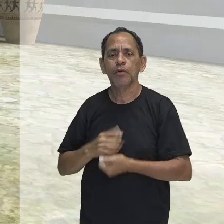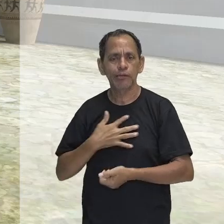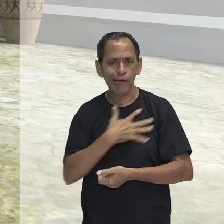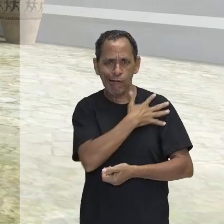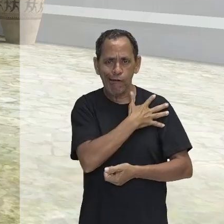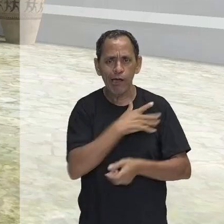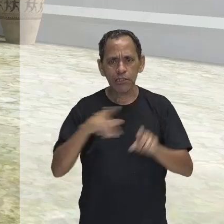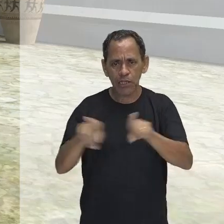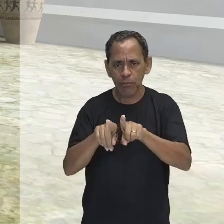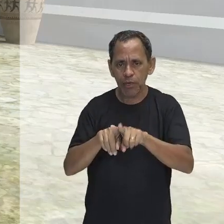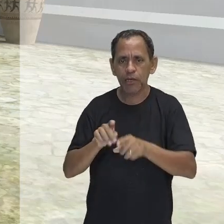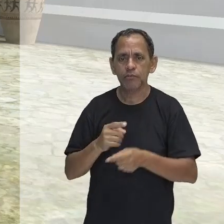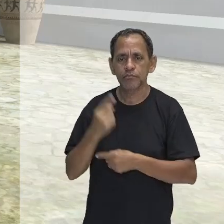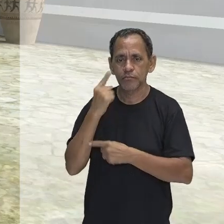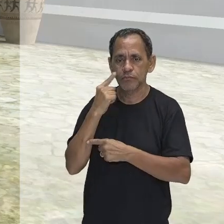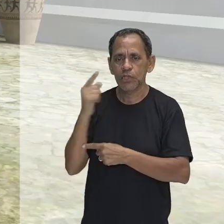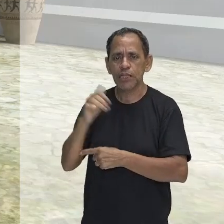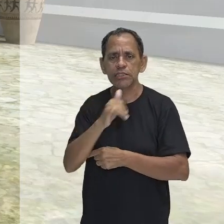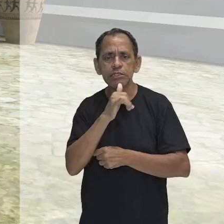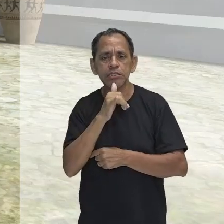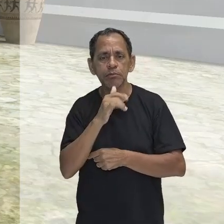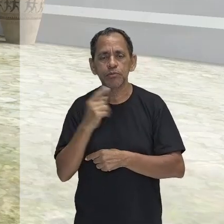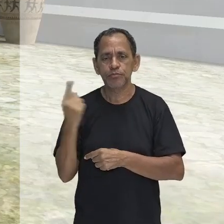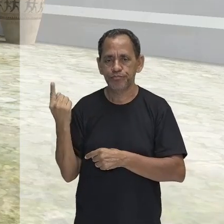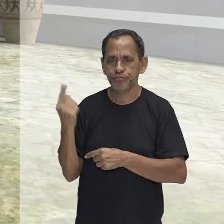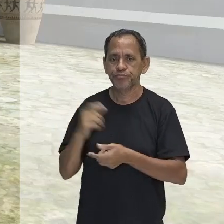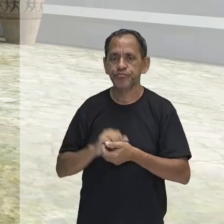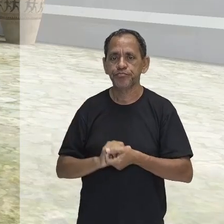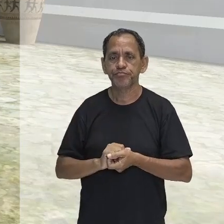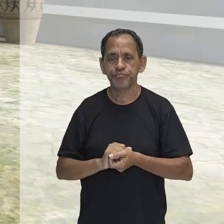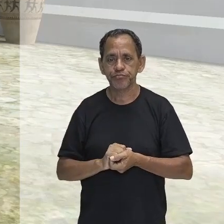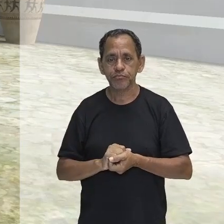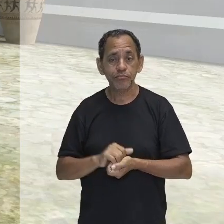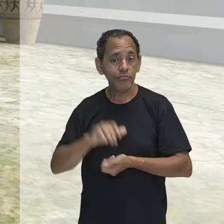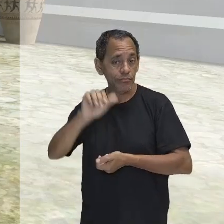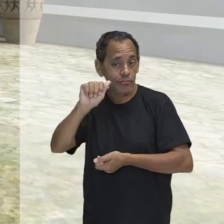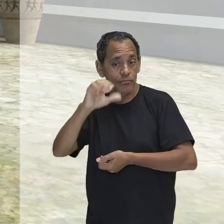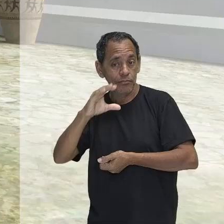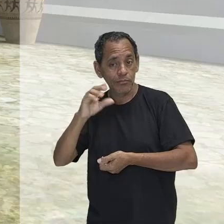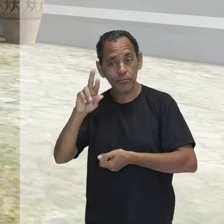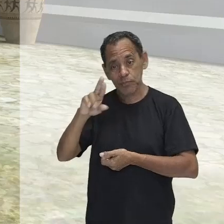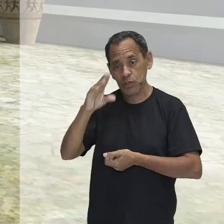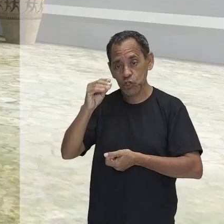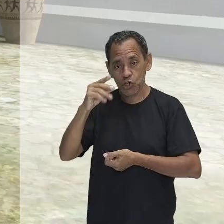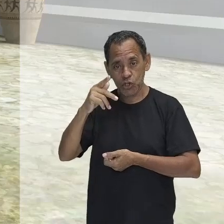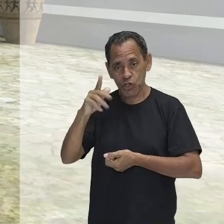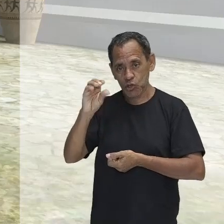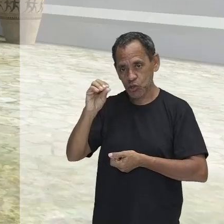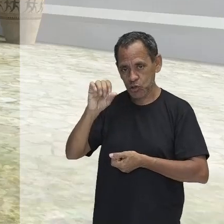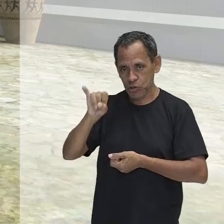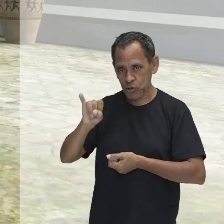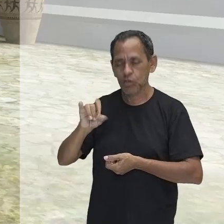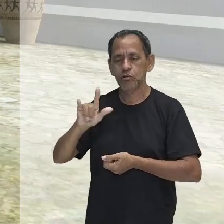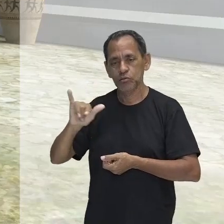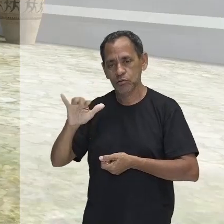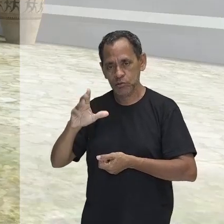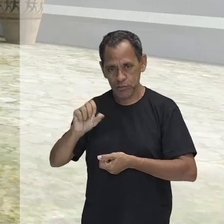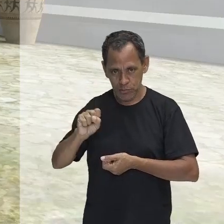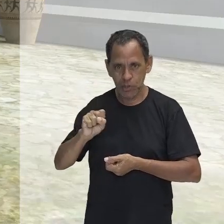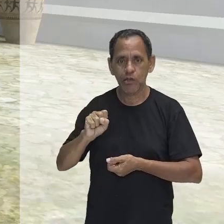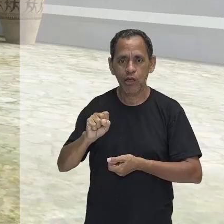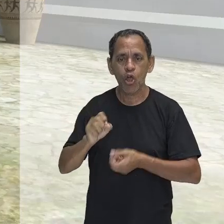um exemplo de uma cidade-estado, estou na grande Acrópole de Atenas, né, gente? Para mostrar como é que funciona